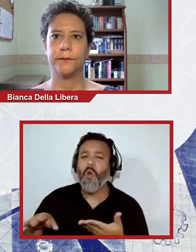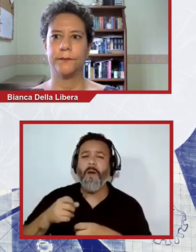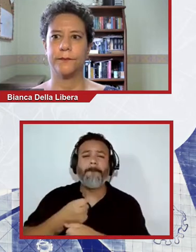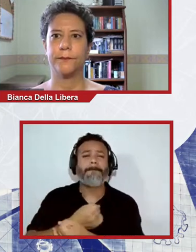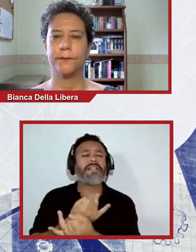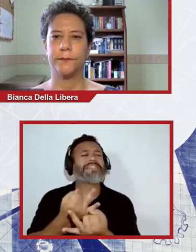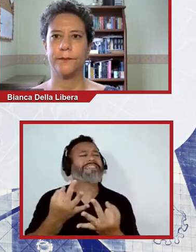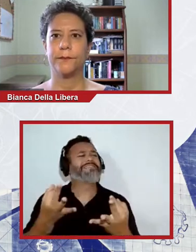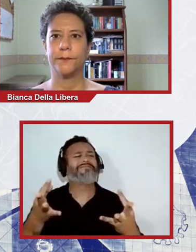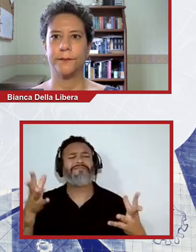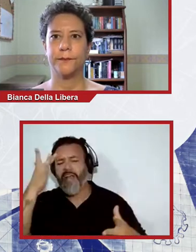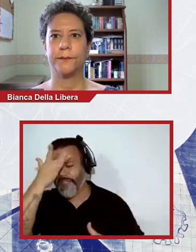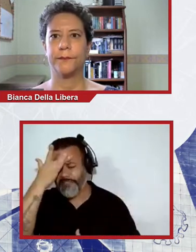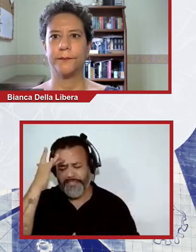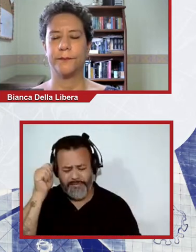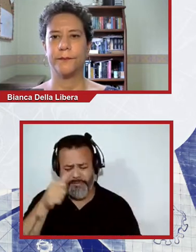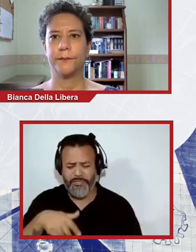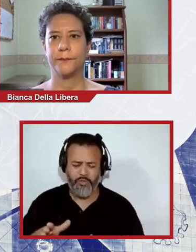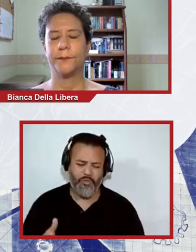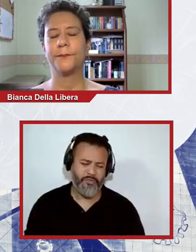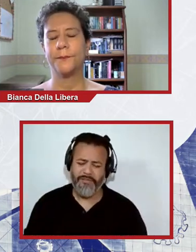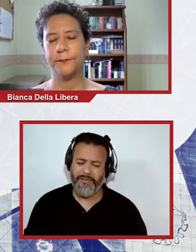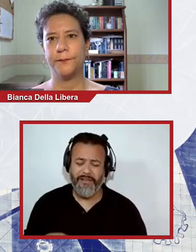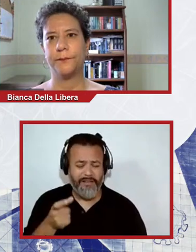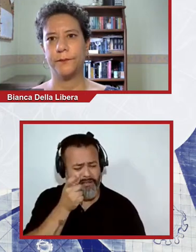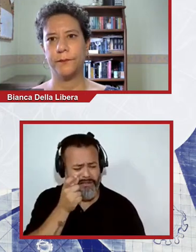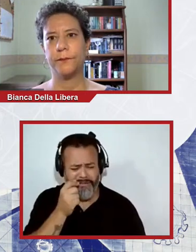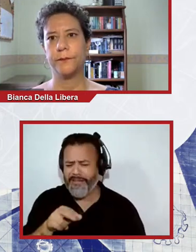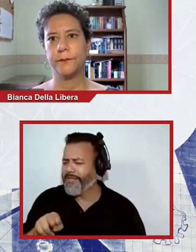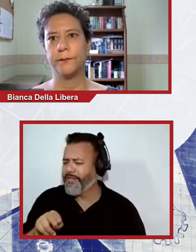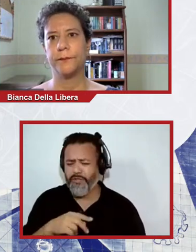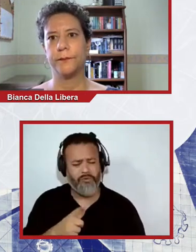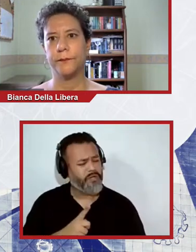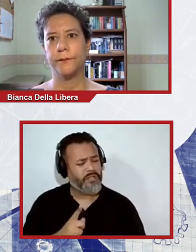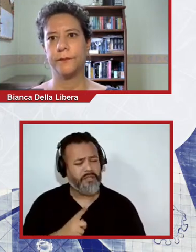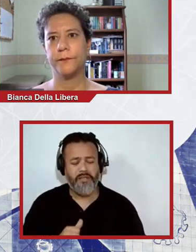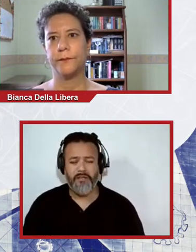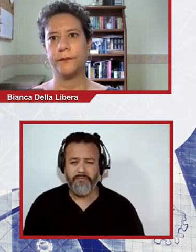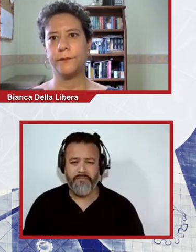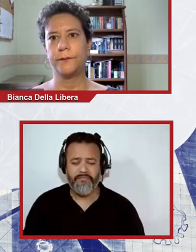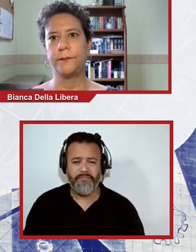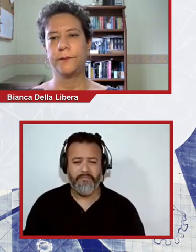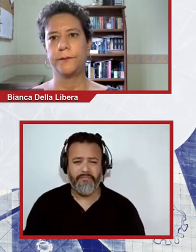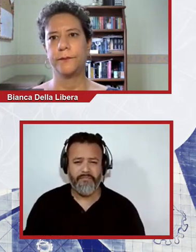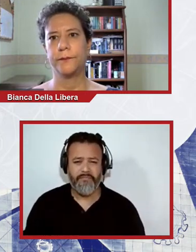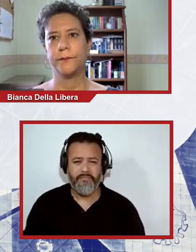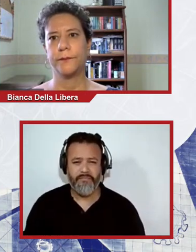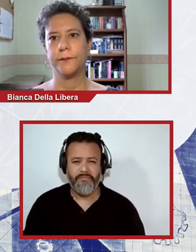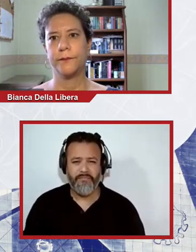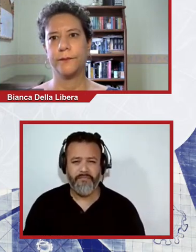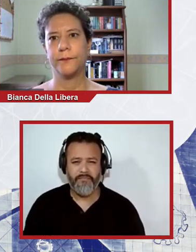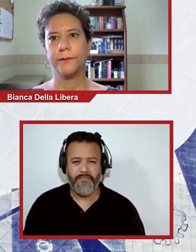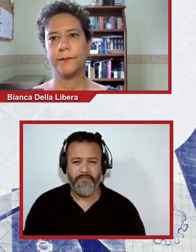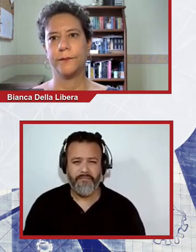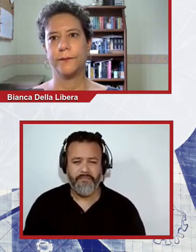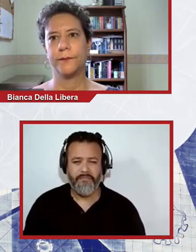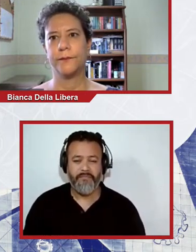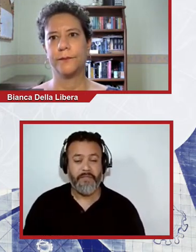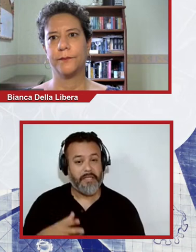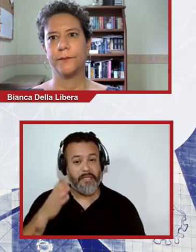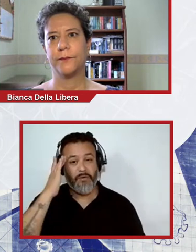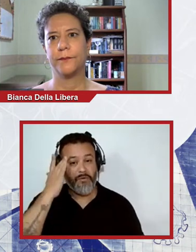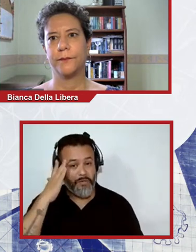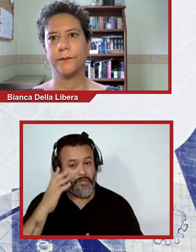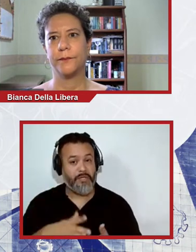milhares de pessoas. Eu nunca tive esse interesse, nunca achei que isso pudesse acontecer. Mas é que as necessidades